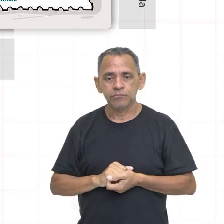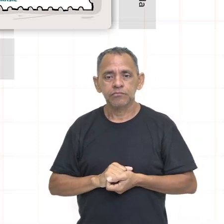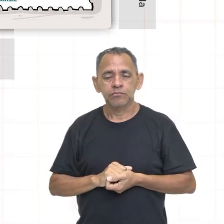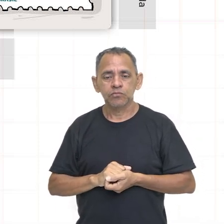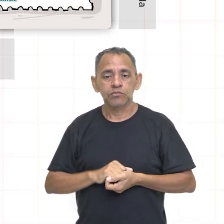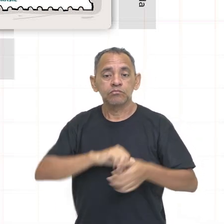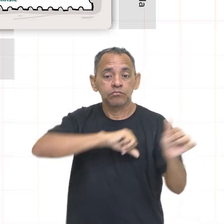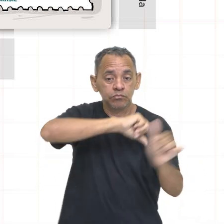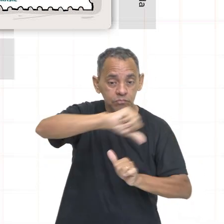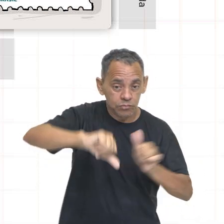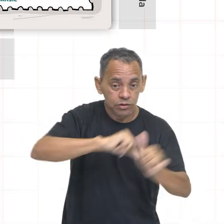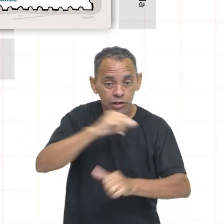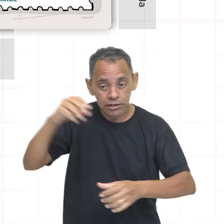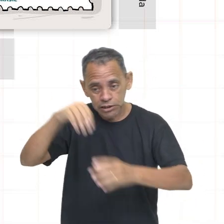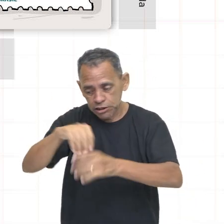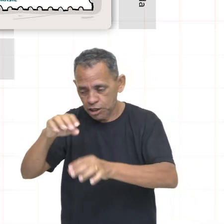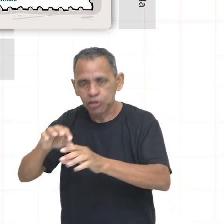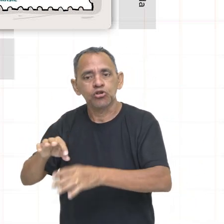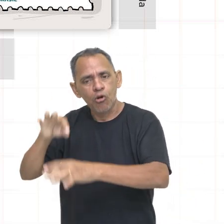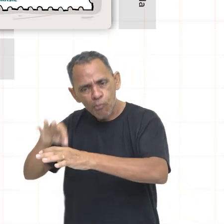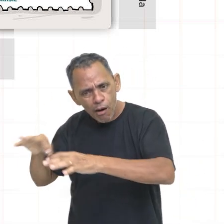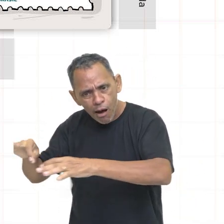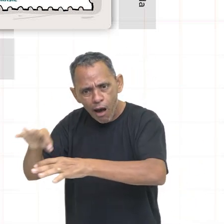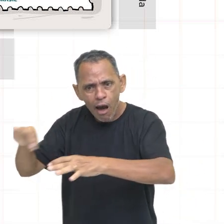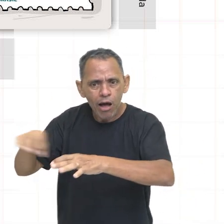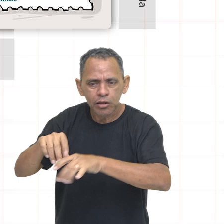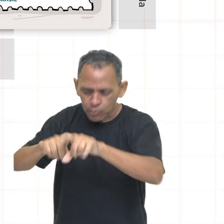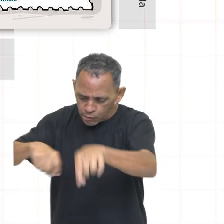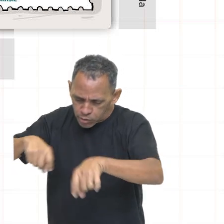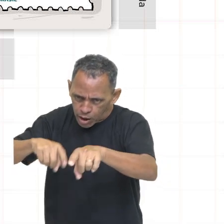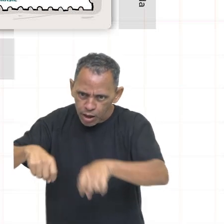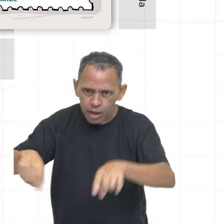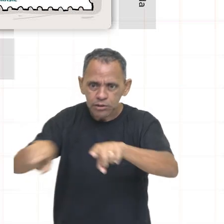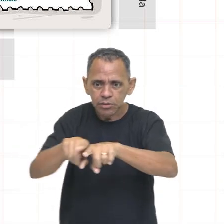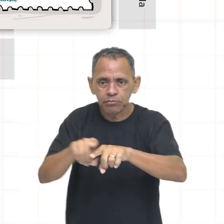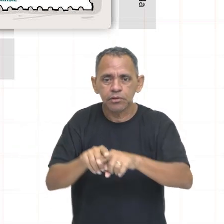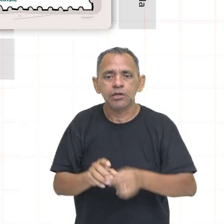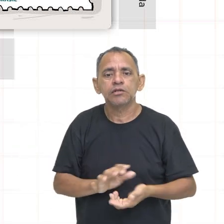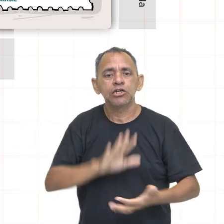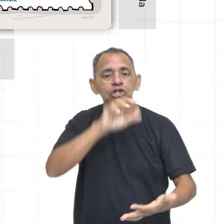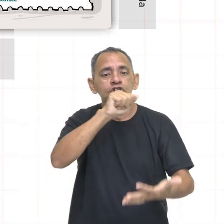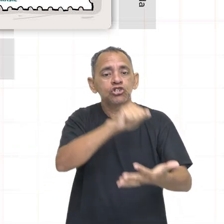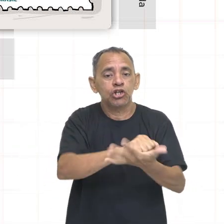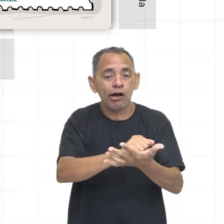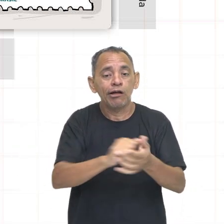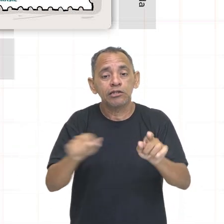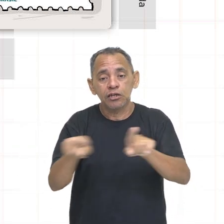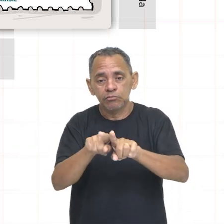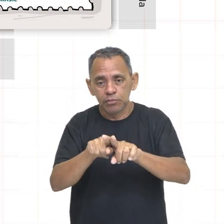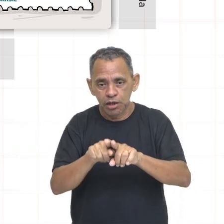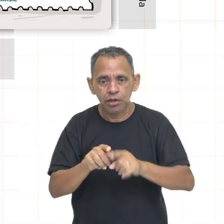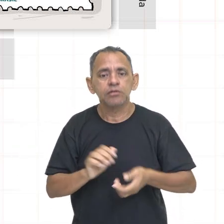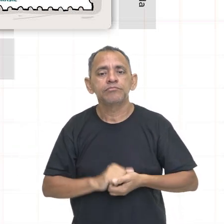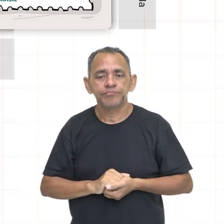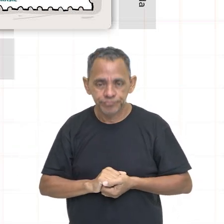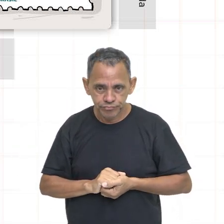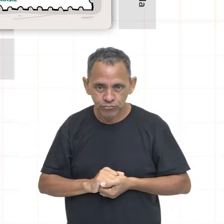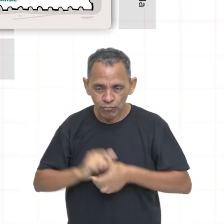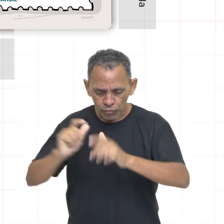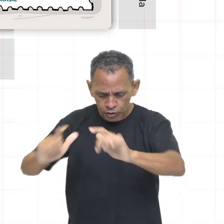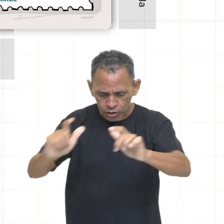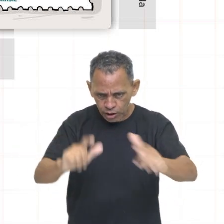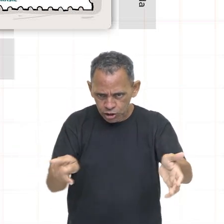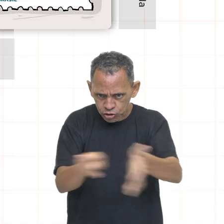agrária, manter o cadastro nacional de imóveis e também imóveis rurais e administrar as terras públicas